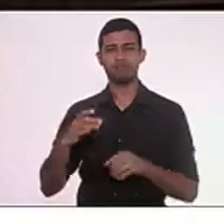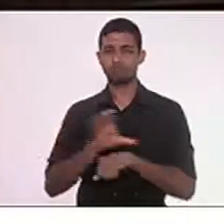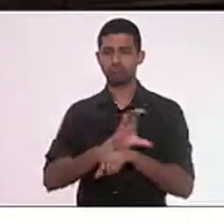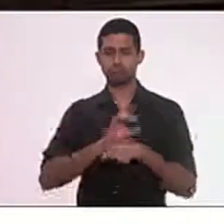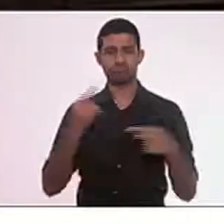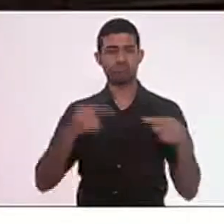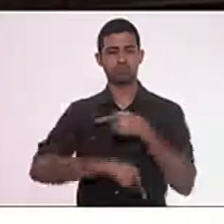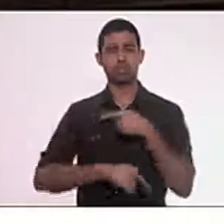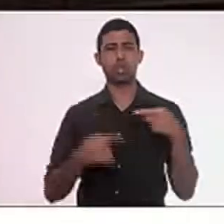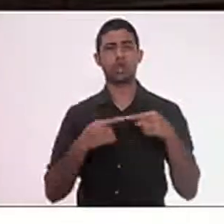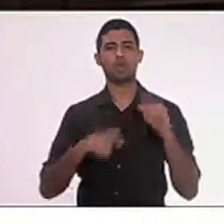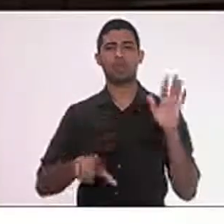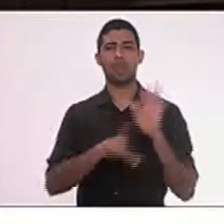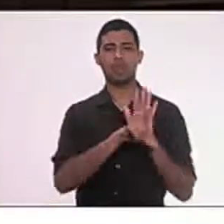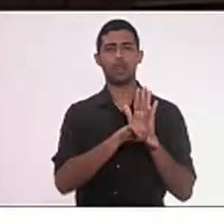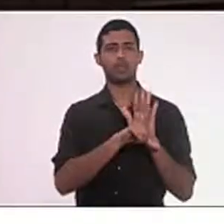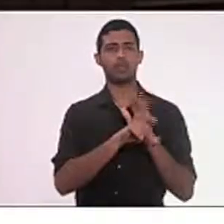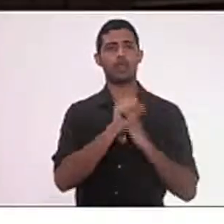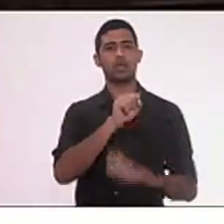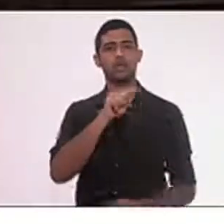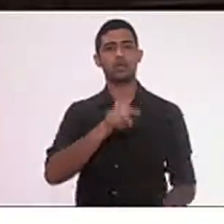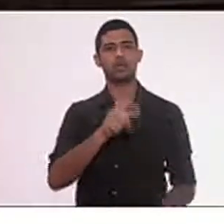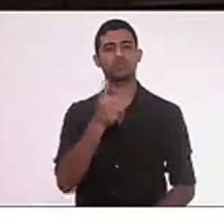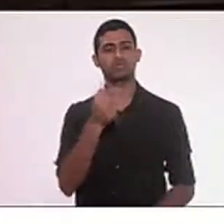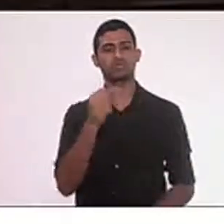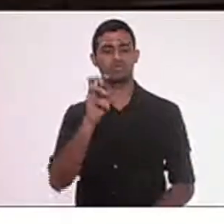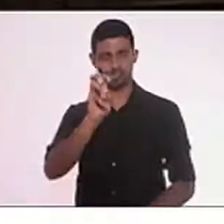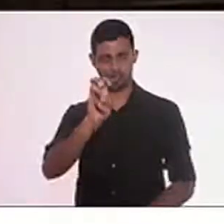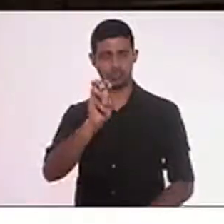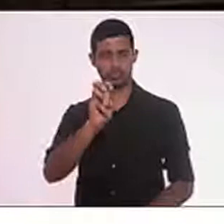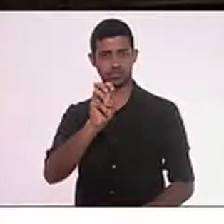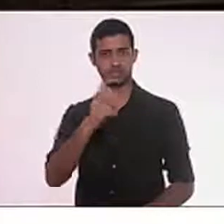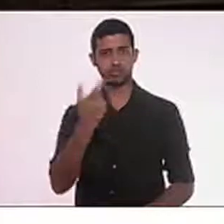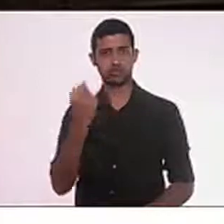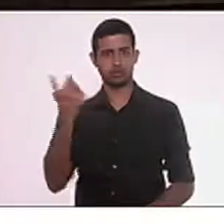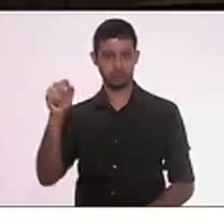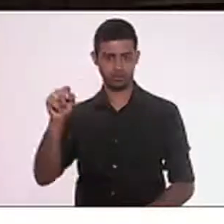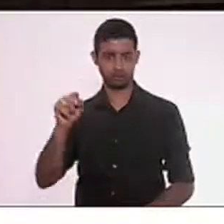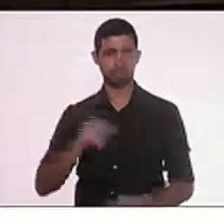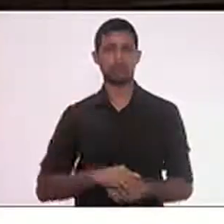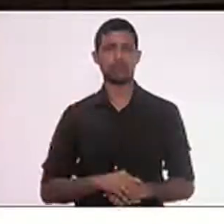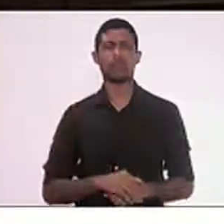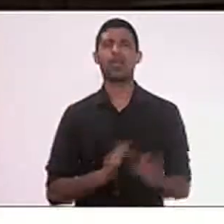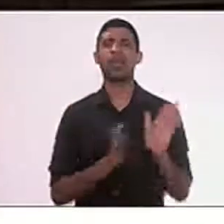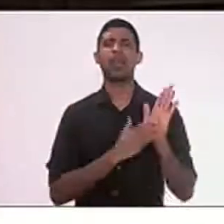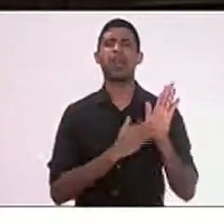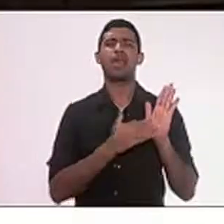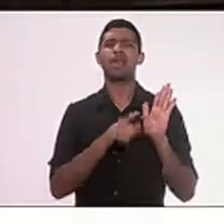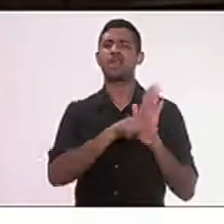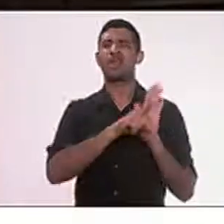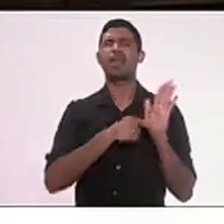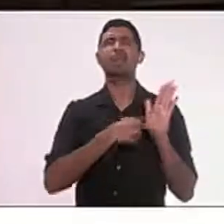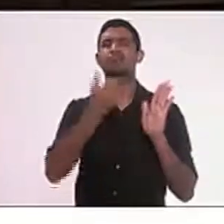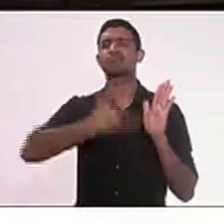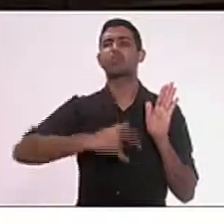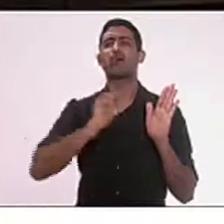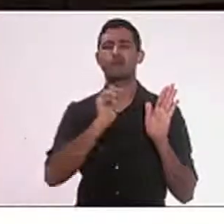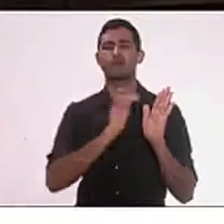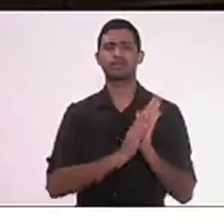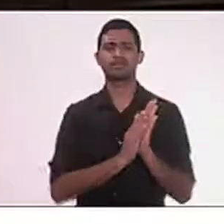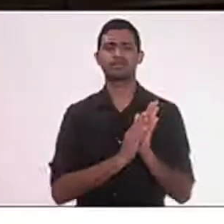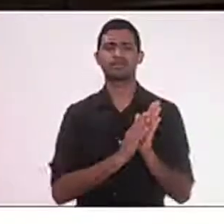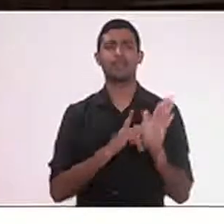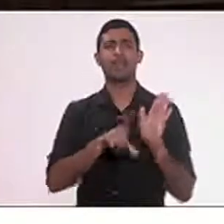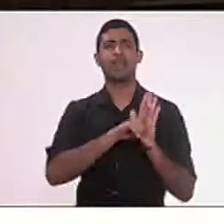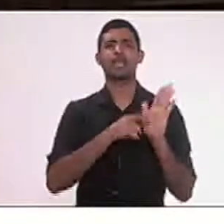da Lei Estadual 8.175 de 2018. O que trata essa lei agora? Essa lei